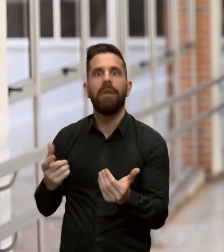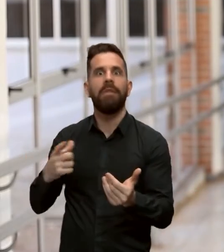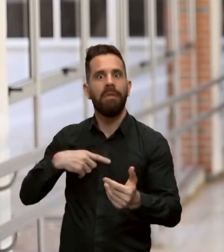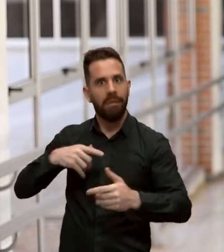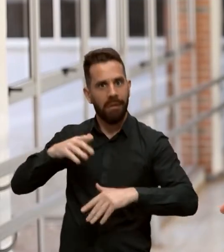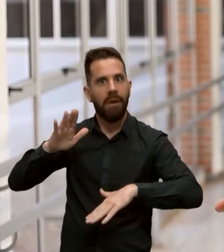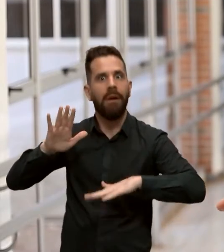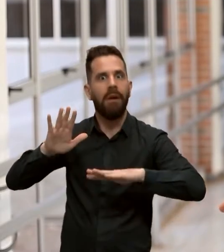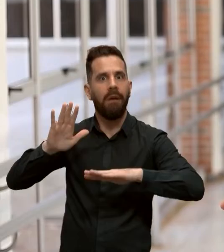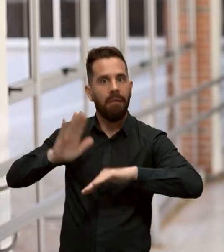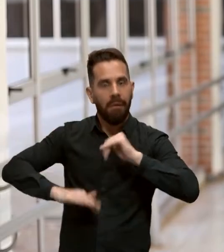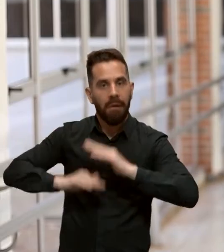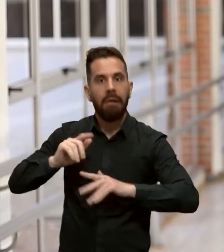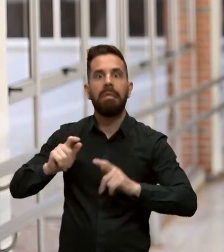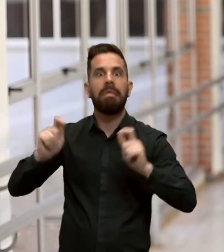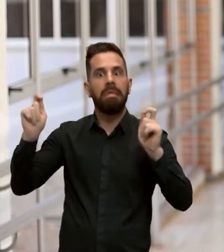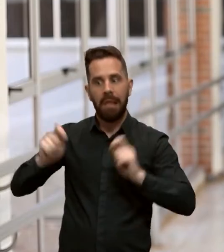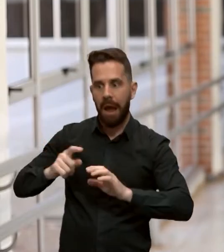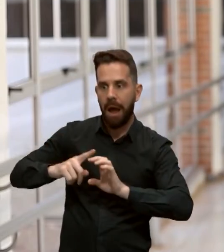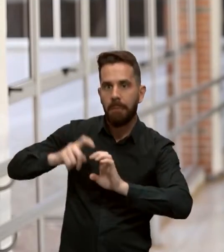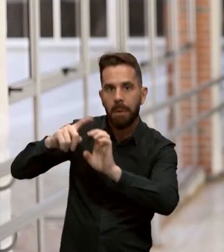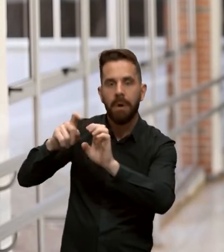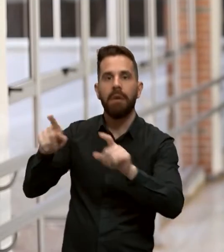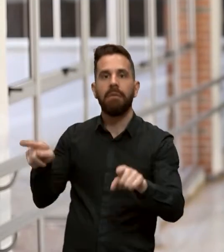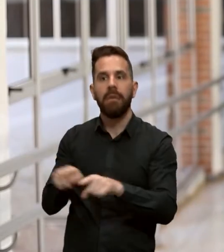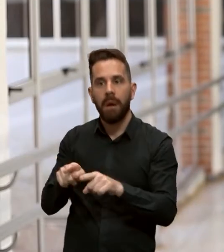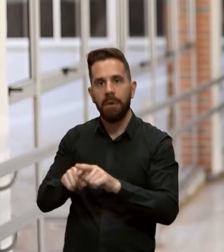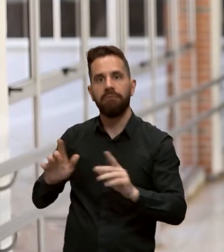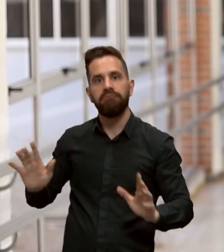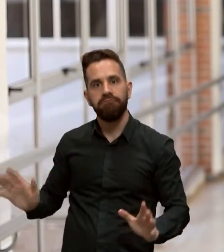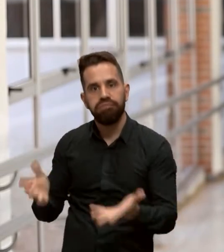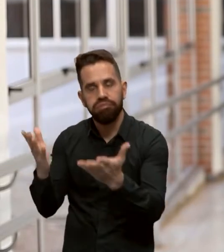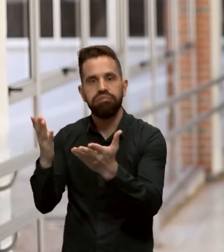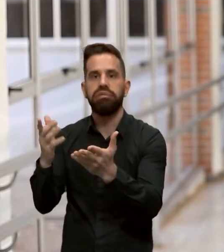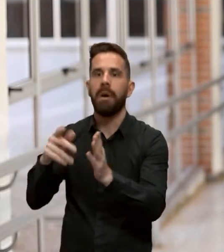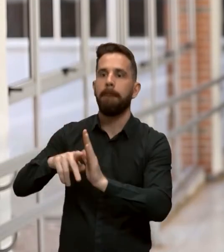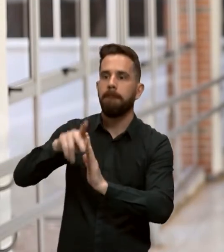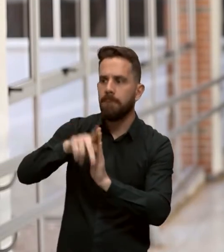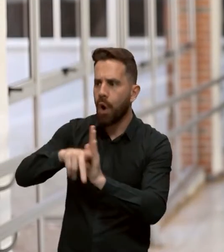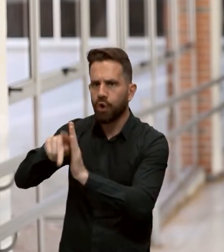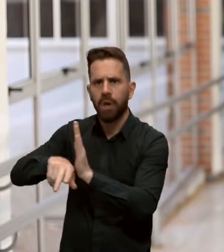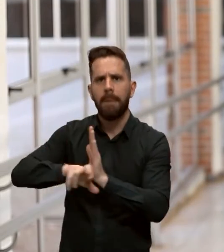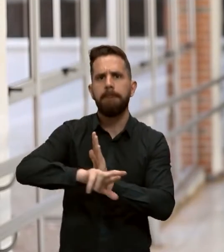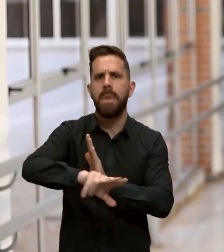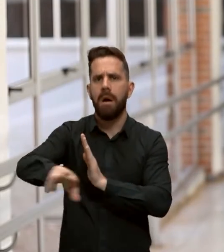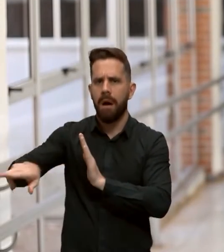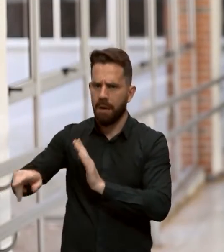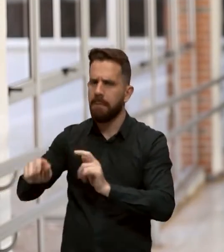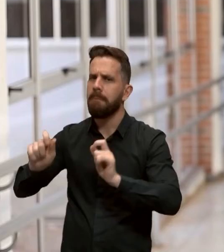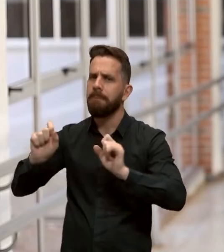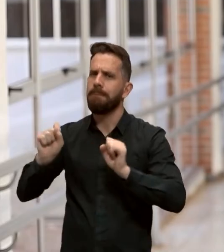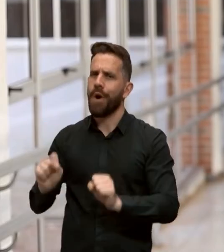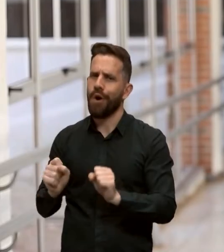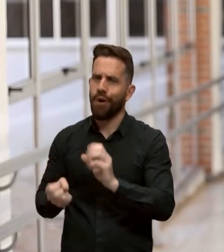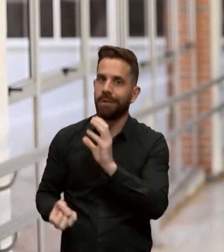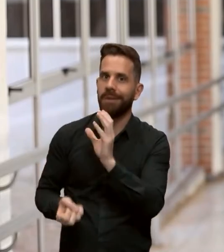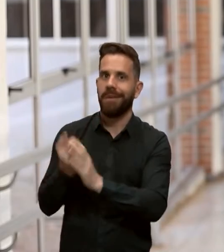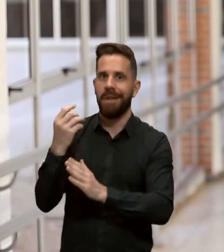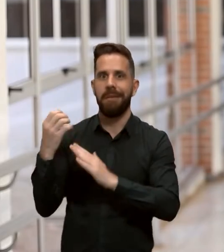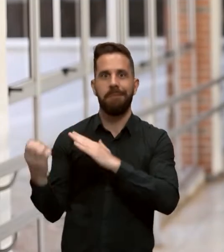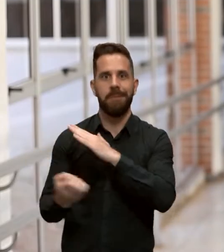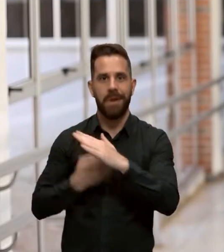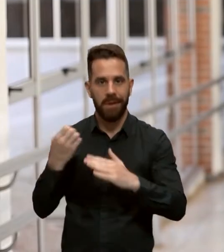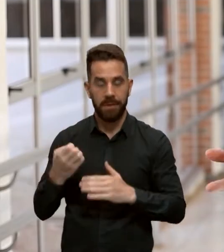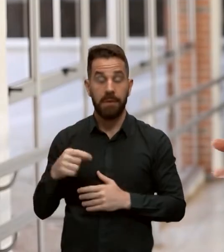a curiosidade científica e incentivando o desenvolvimento de projetos com potencial de mercado. A 9ª Olimpíada vai